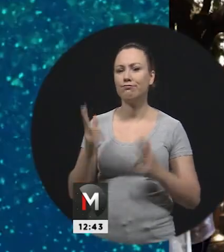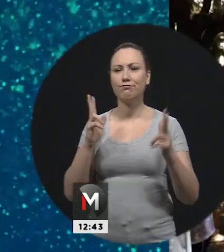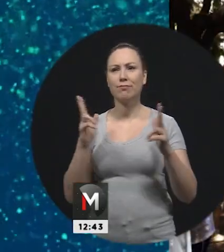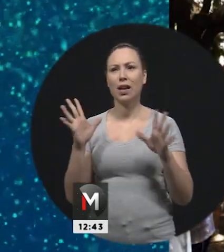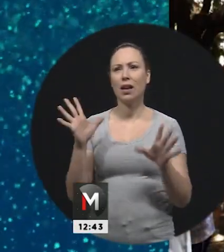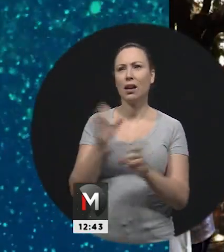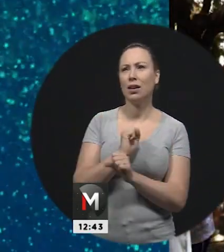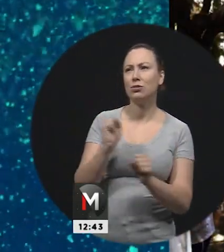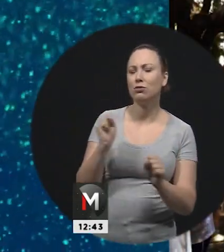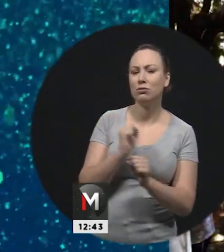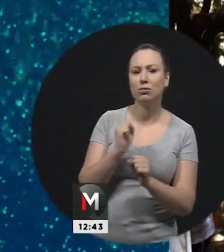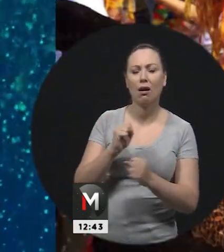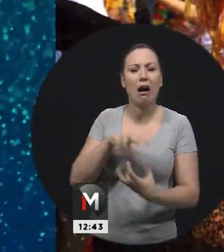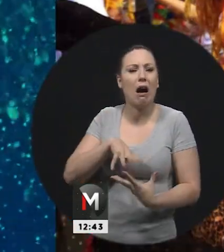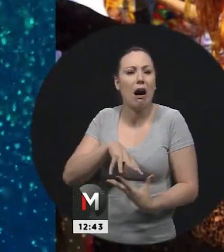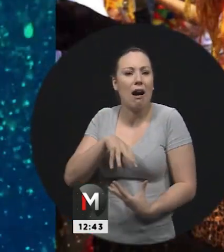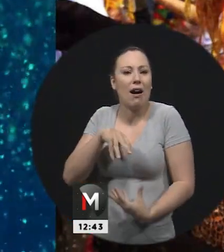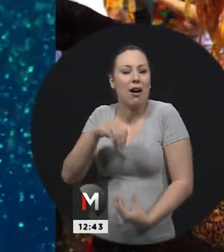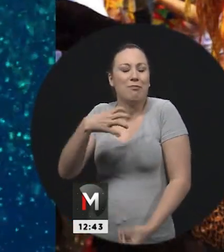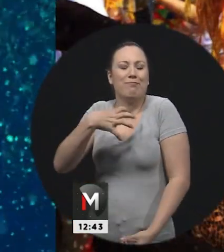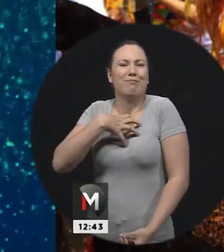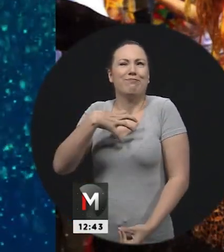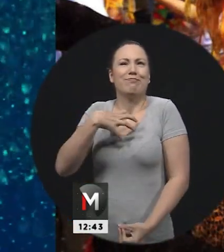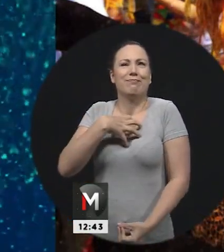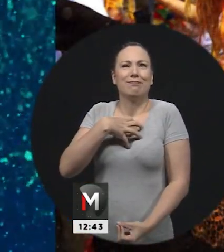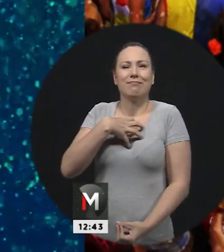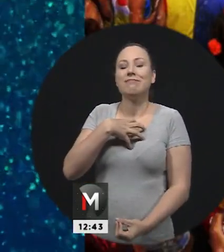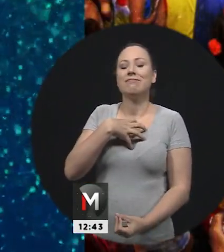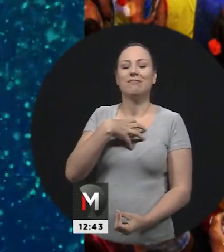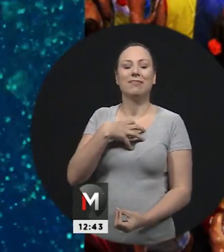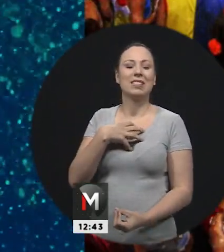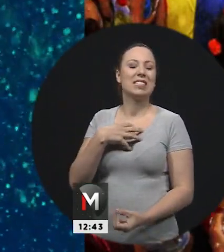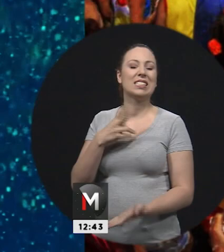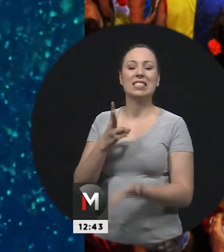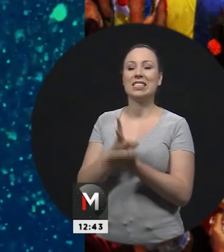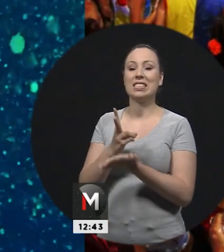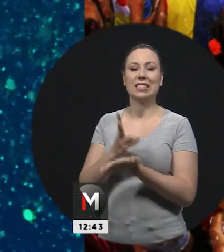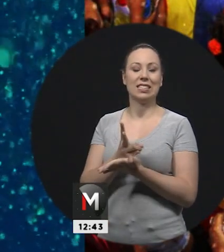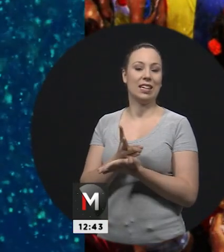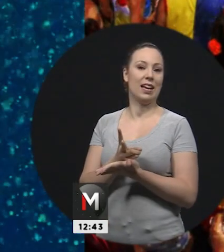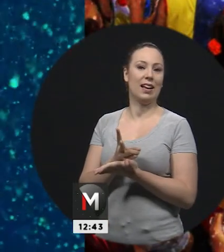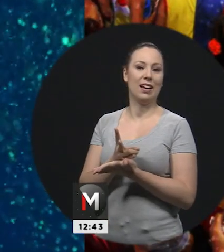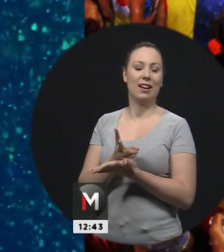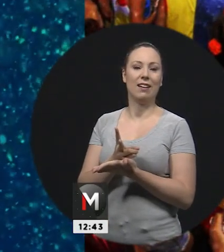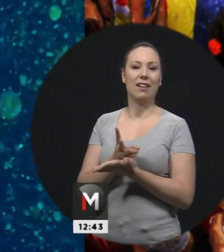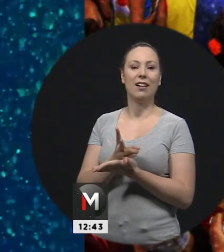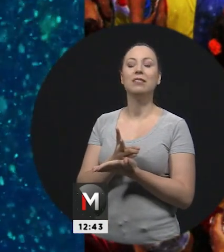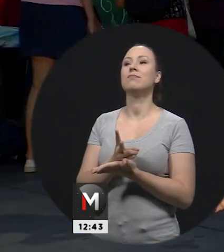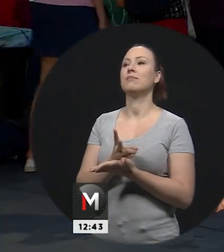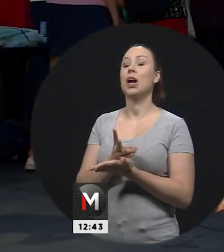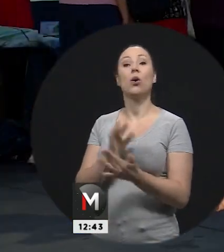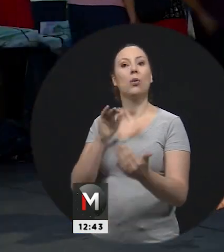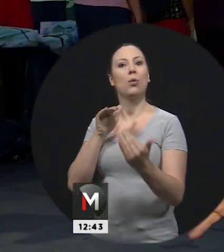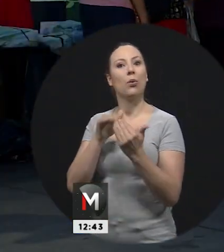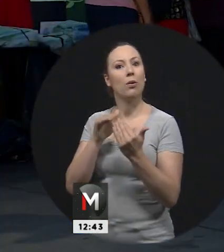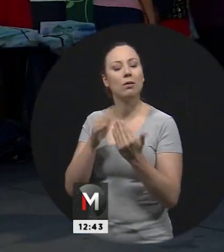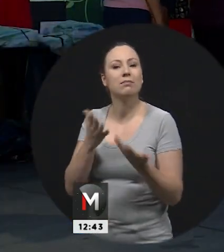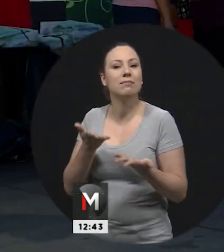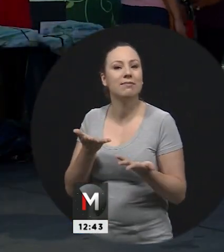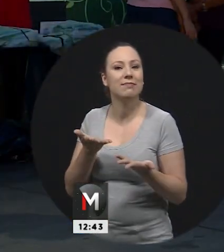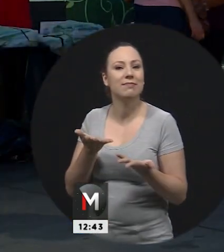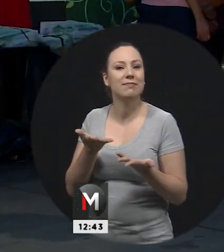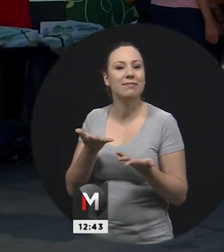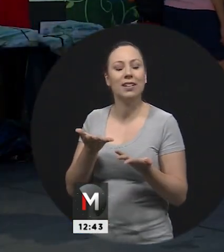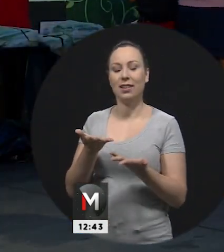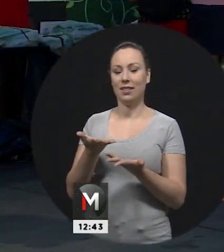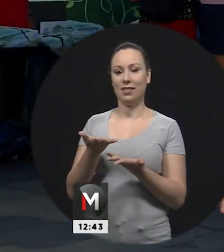eu, como carnavalesco, alma de carnavalesco, que eu tenho, sempre tive, adoro carnaval, eu topei no